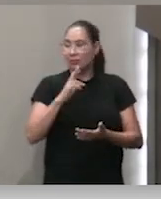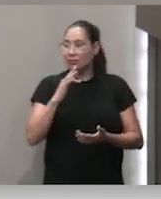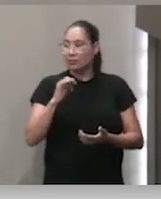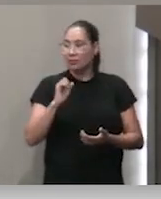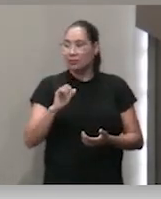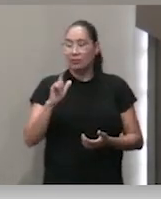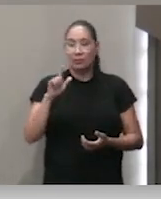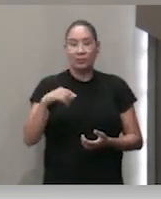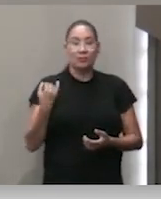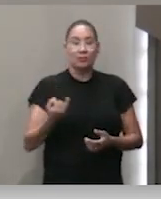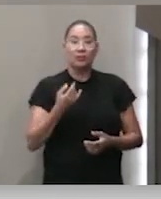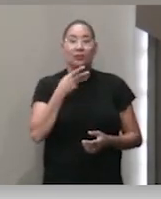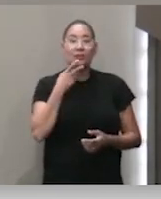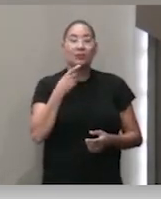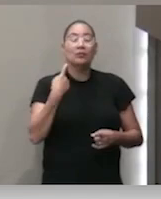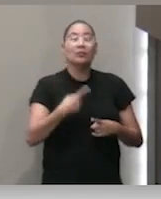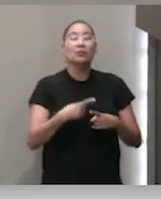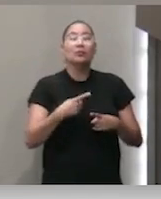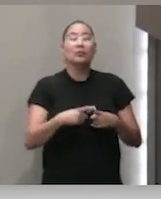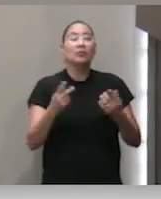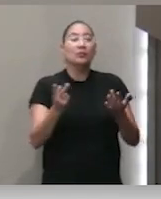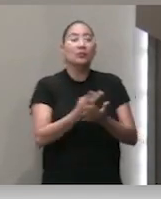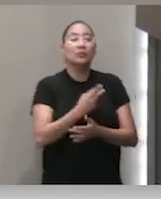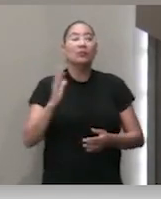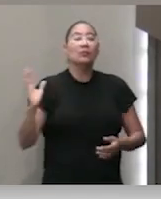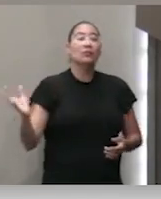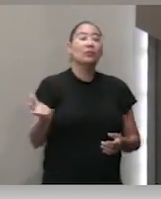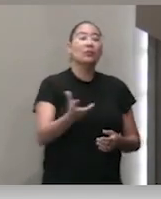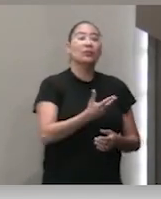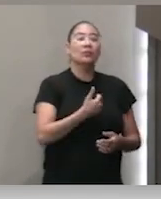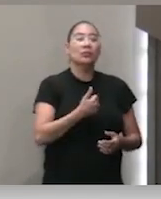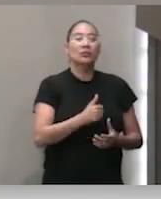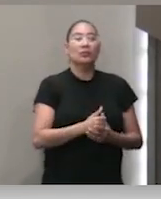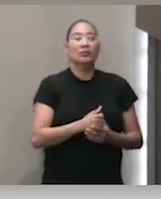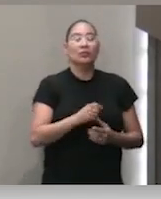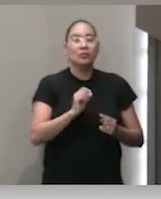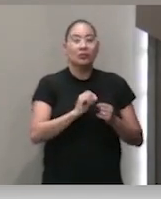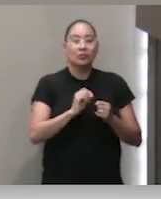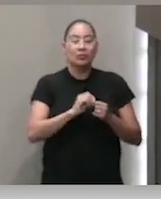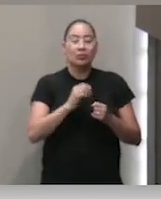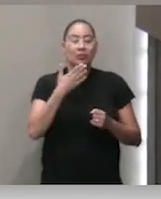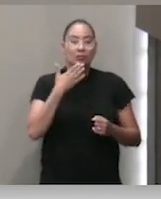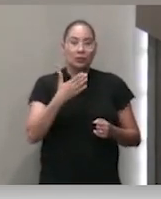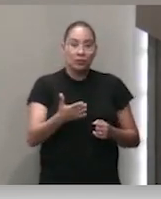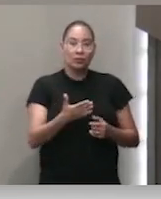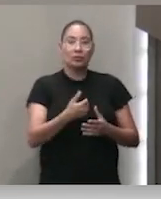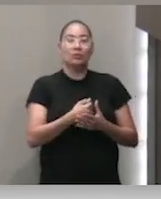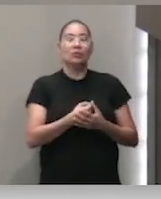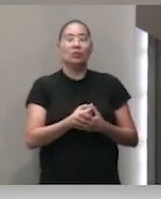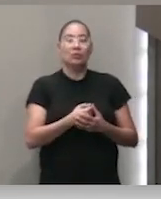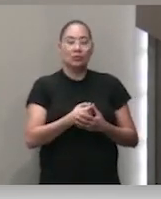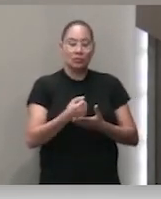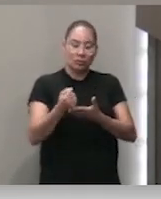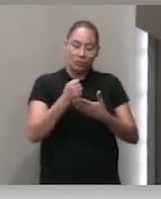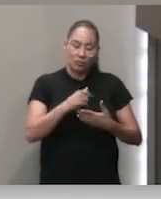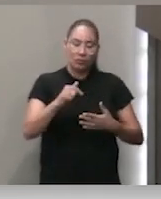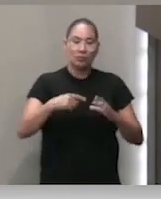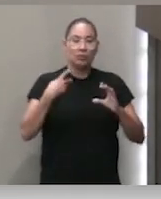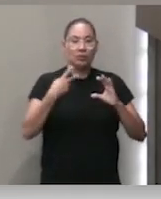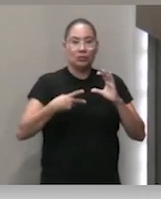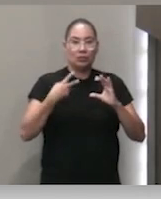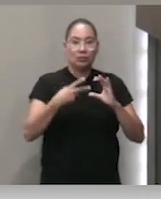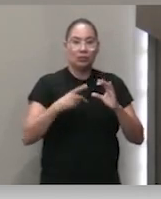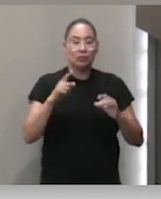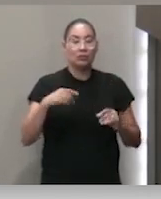importante dizer isso aqui, porque acontece com todos nós, aqui quando tu faz o pedido encaminha aqui pela Câmara de Vereadores. Eu acho que é